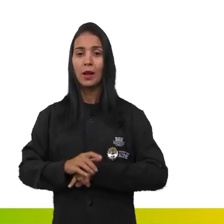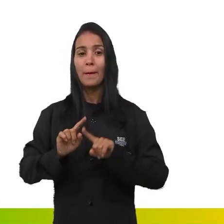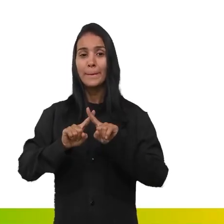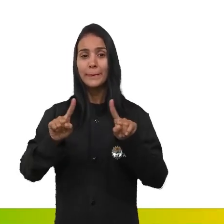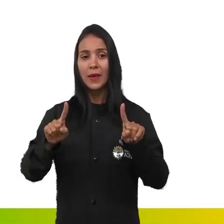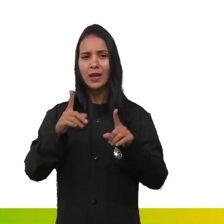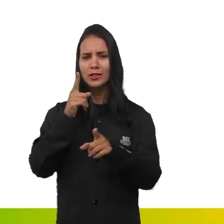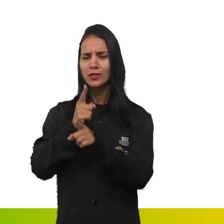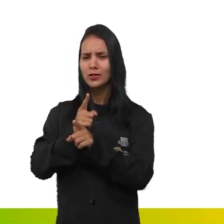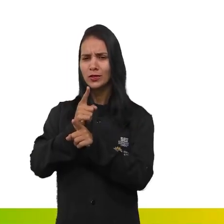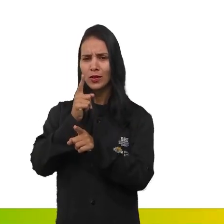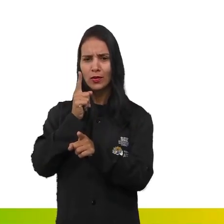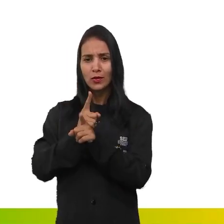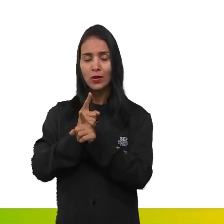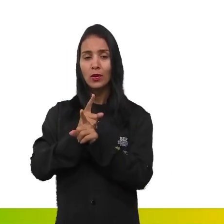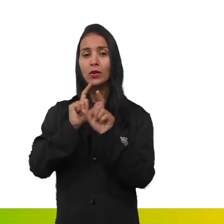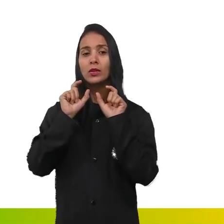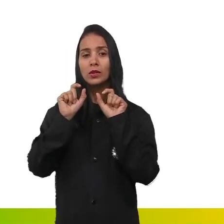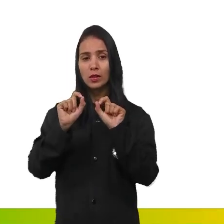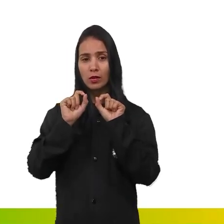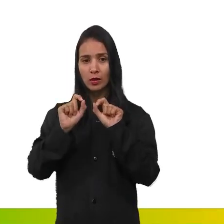obter o seguinte resultado,